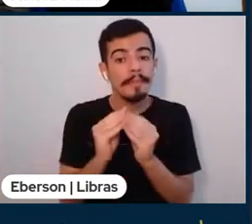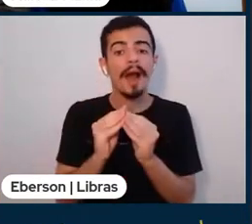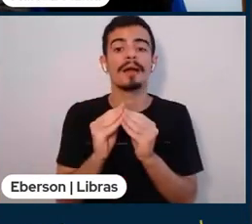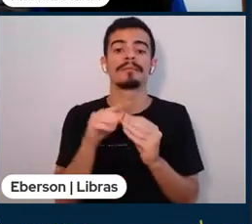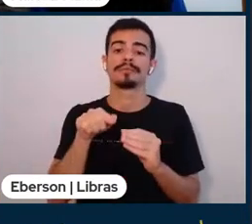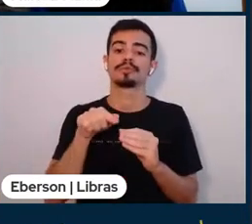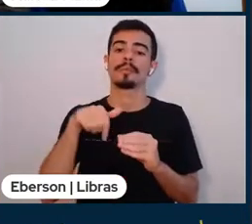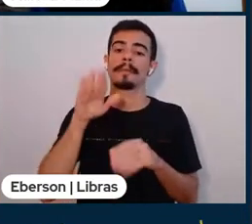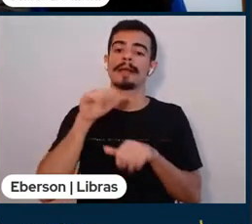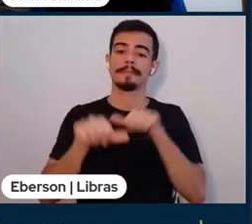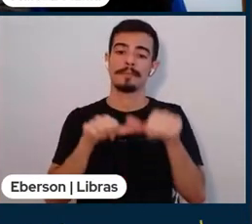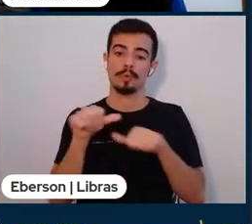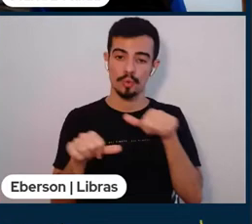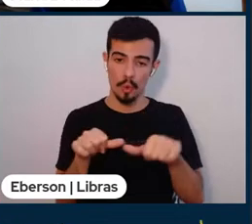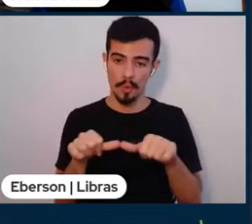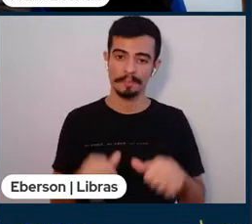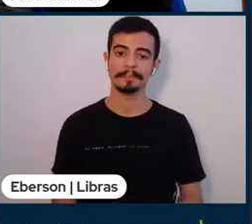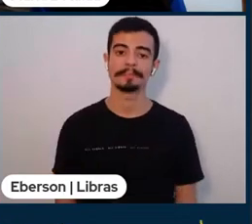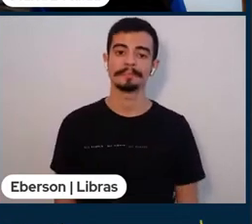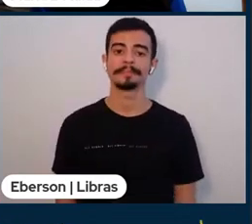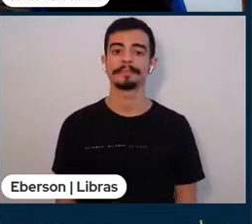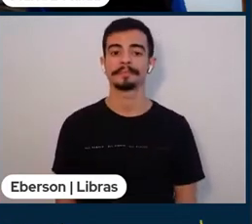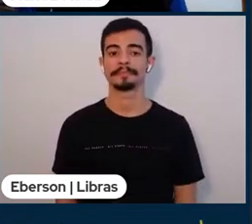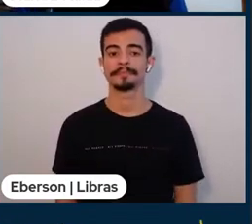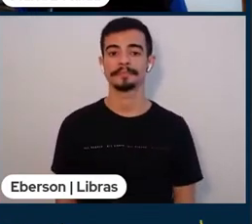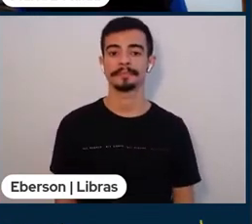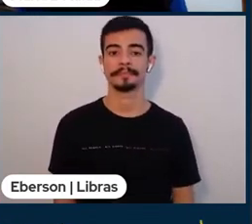se vocês querem complementar.